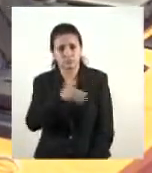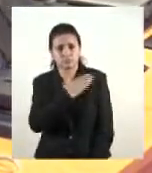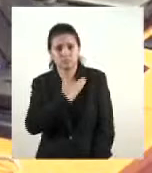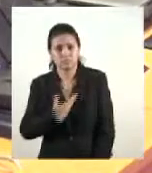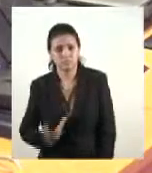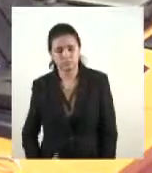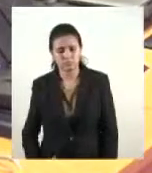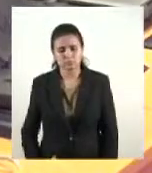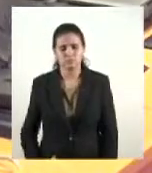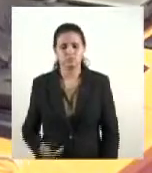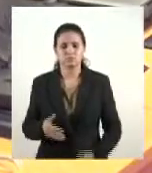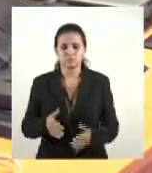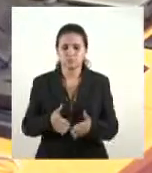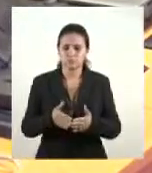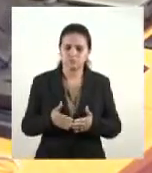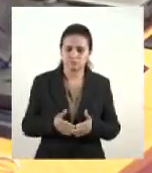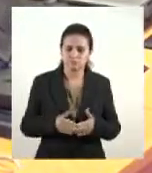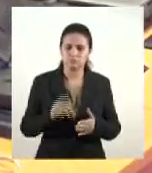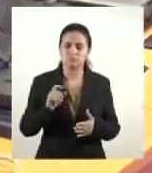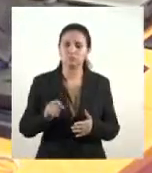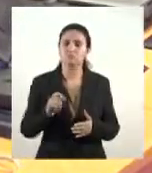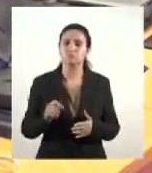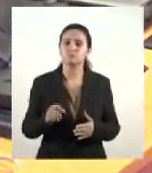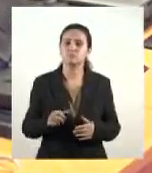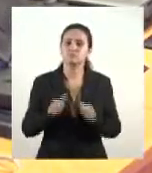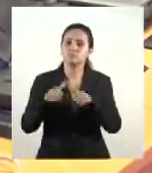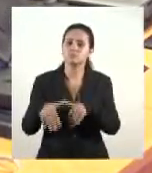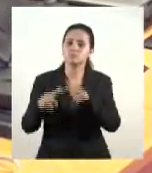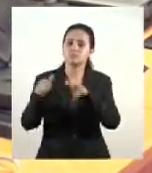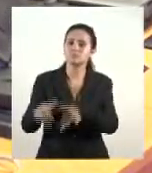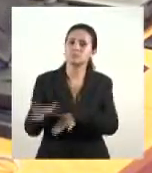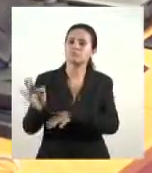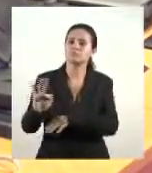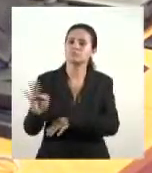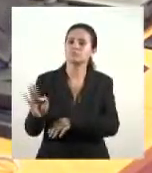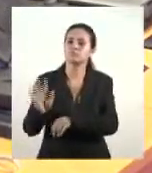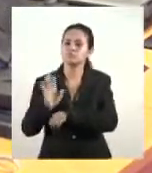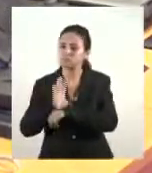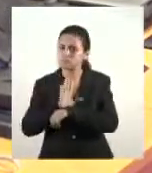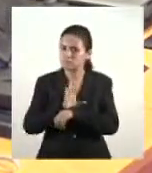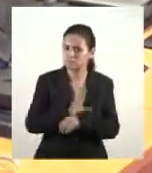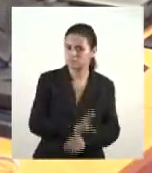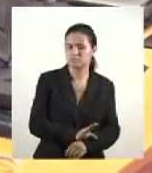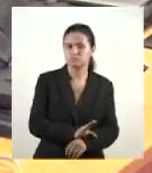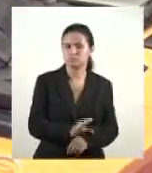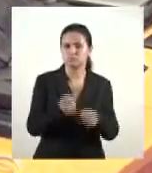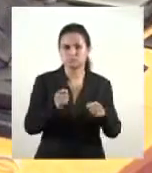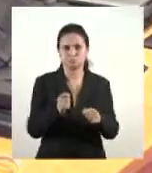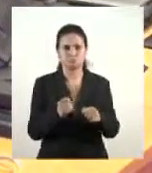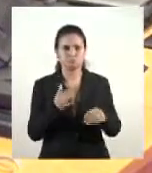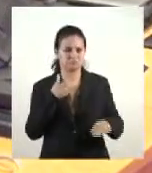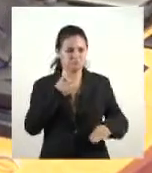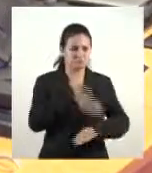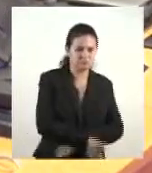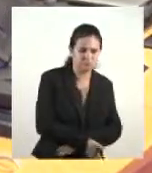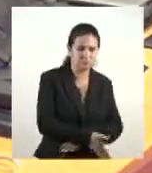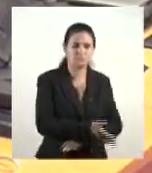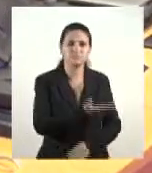pediu que o Exército intervesse lá na segurança, no auxílio, sem ter que pedir a intervenção do